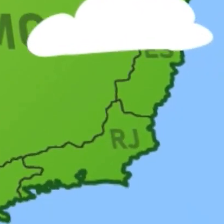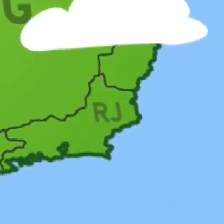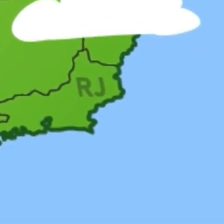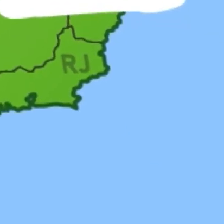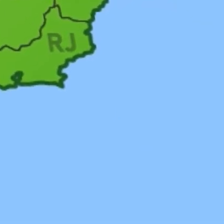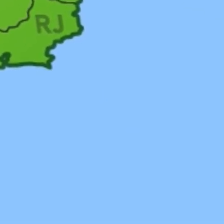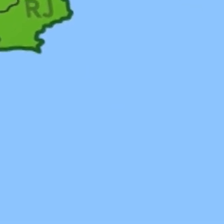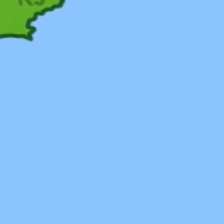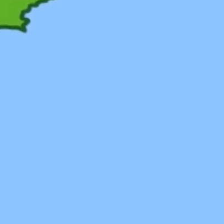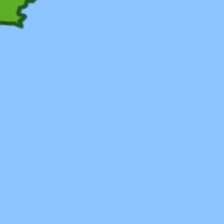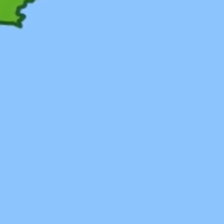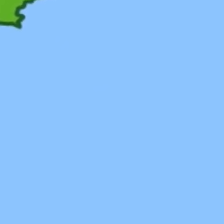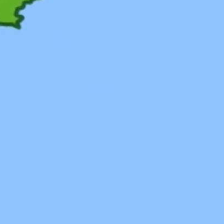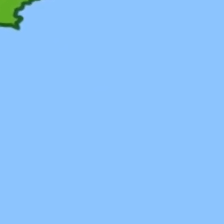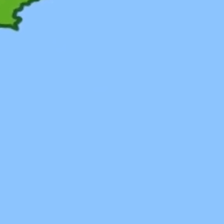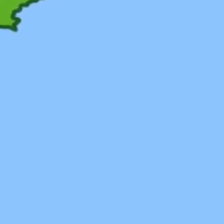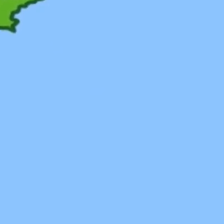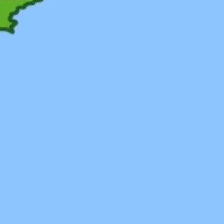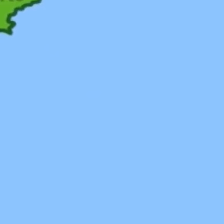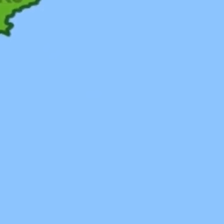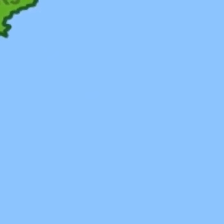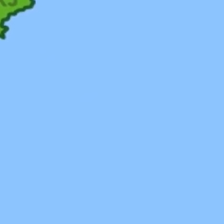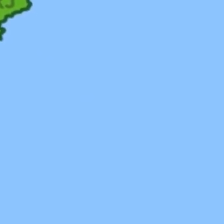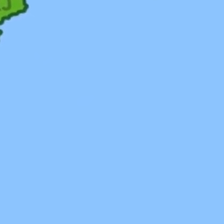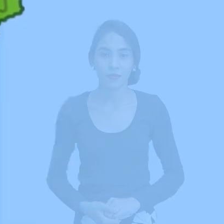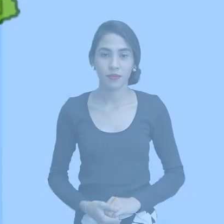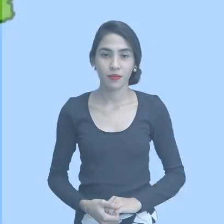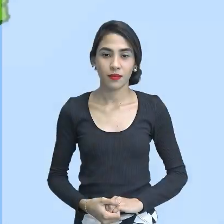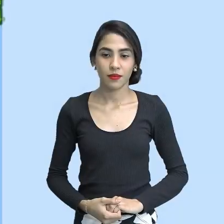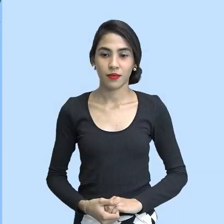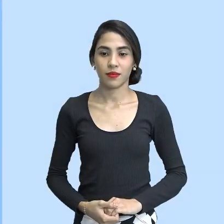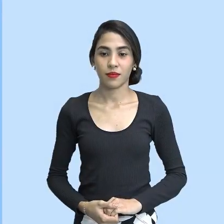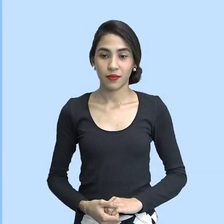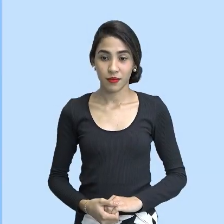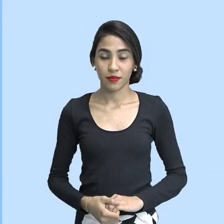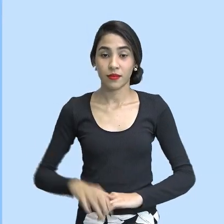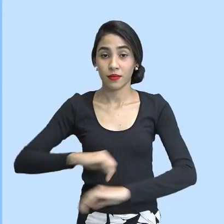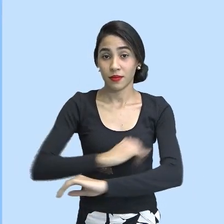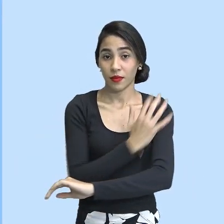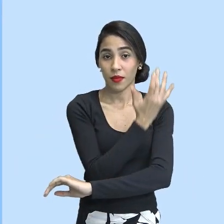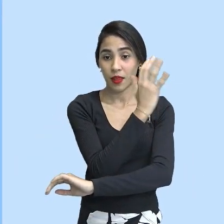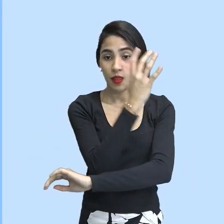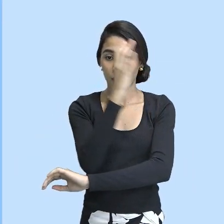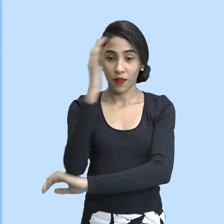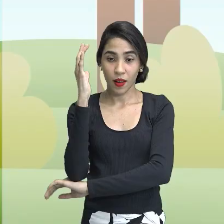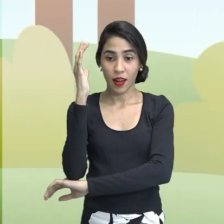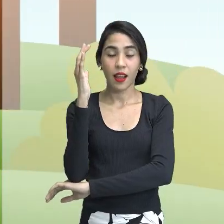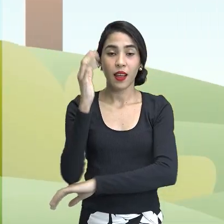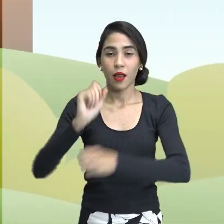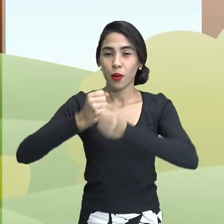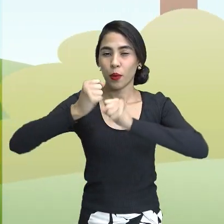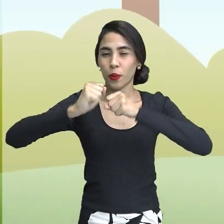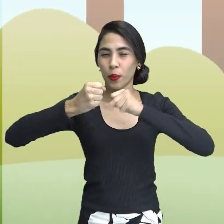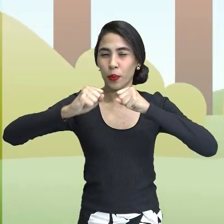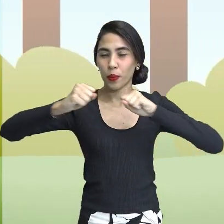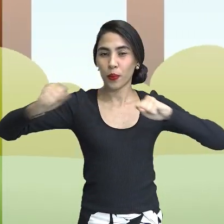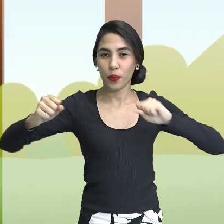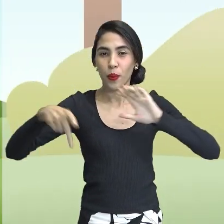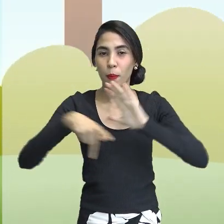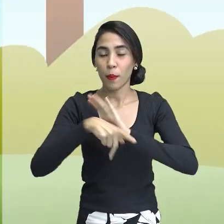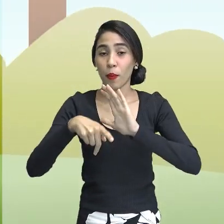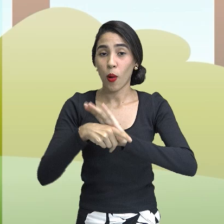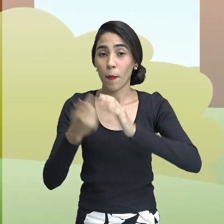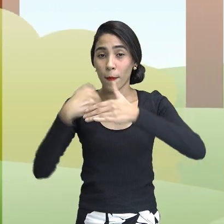ciclo global da água e no controle do clima. A floresta atua como um gigantesco reservatório de